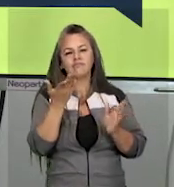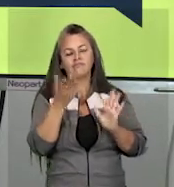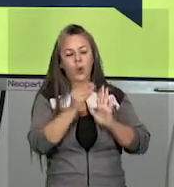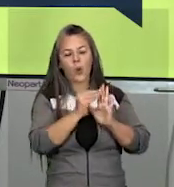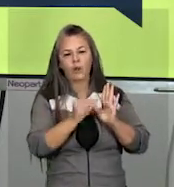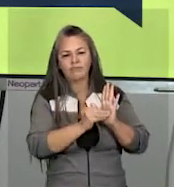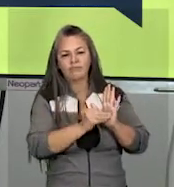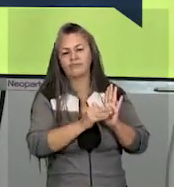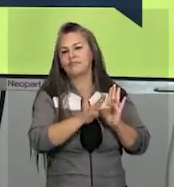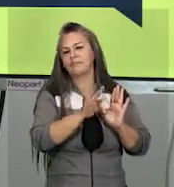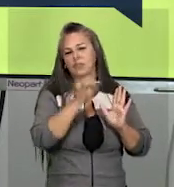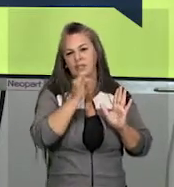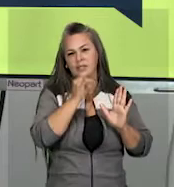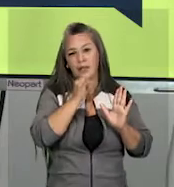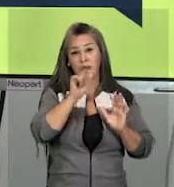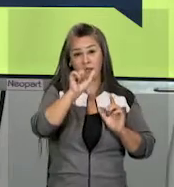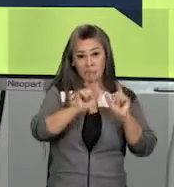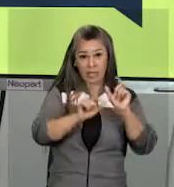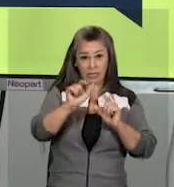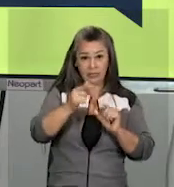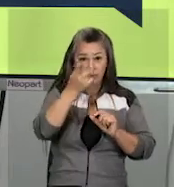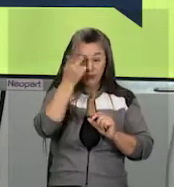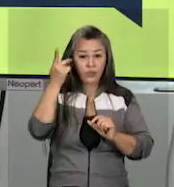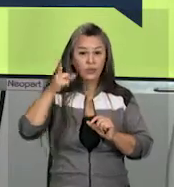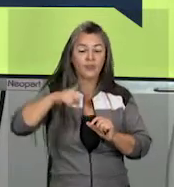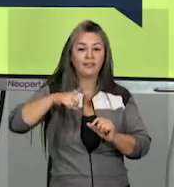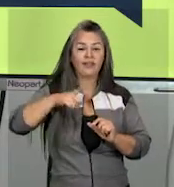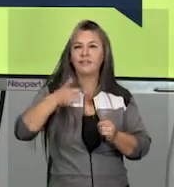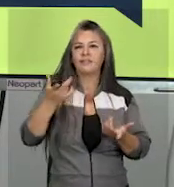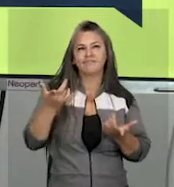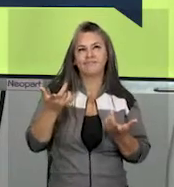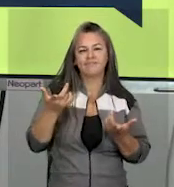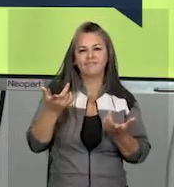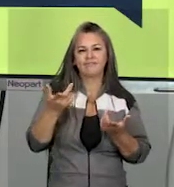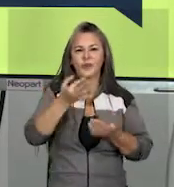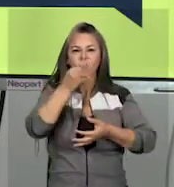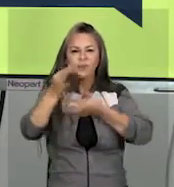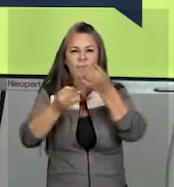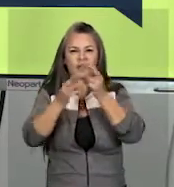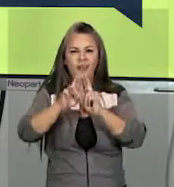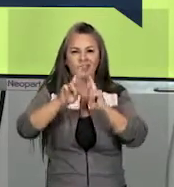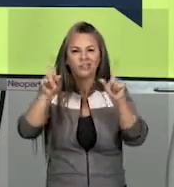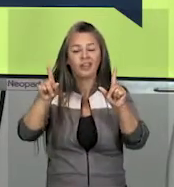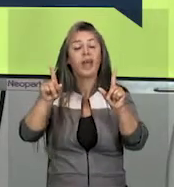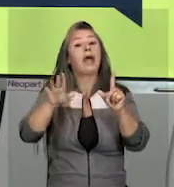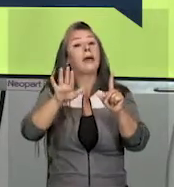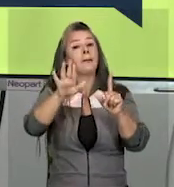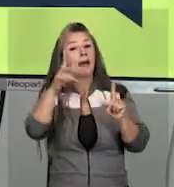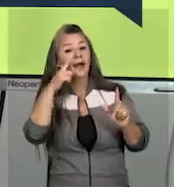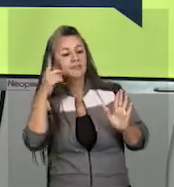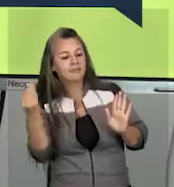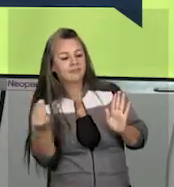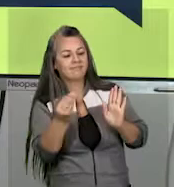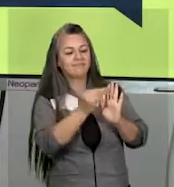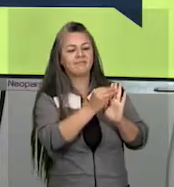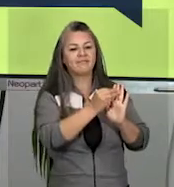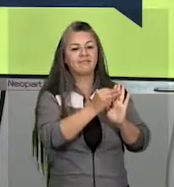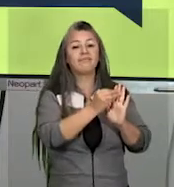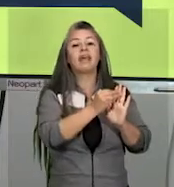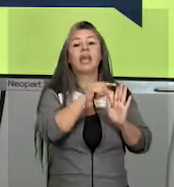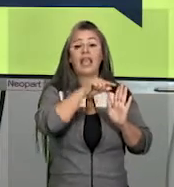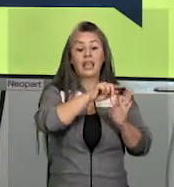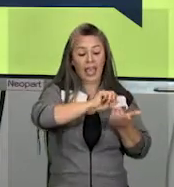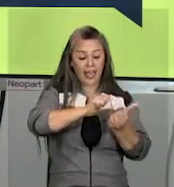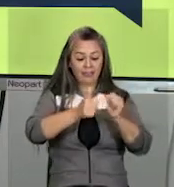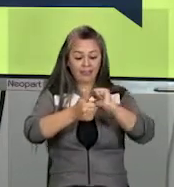ator, cada diretor tem uma visão de mundo que é colocada no texto e é representada então pelos atores que